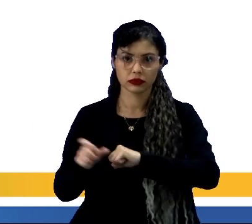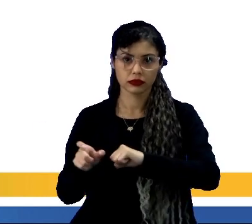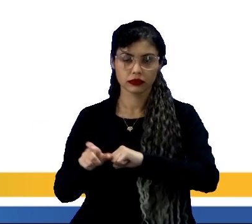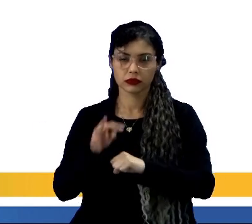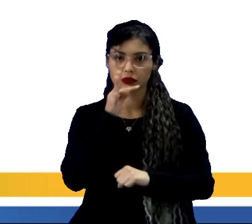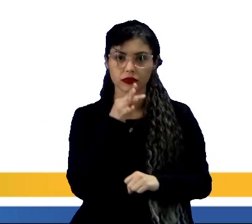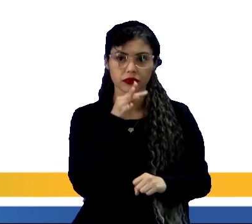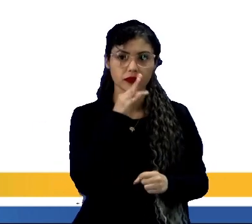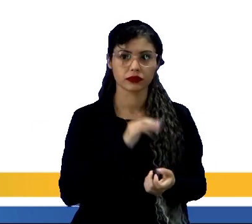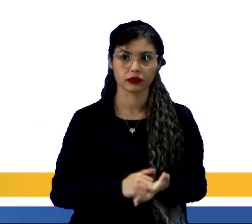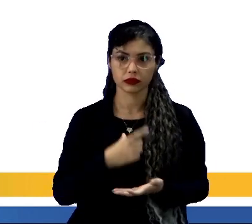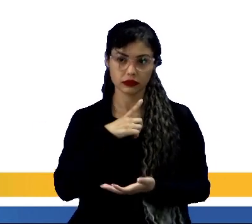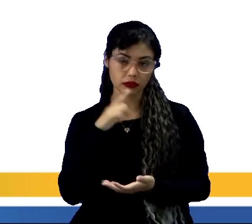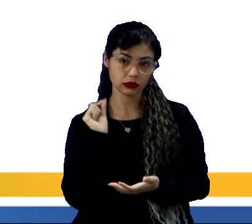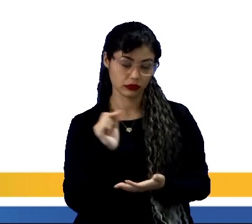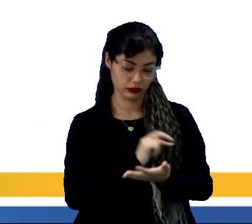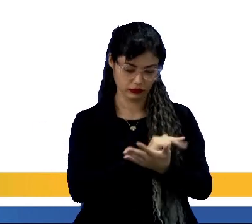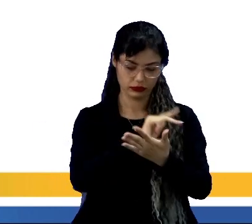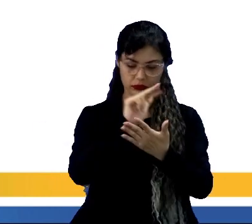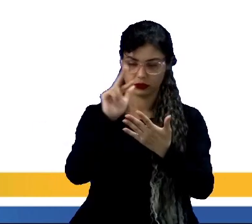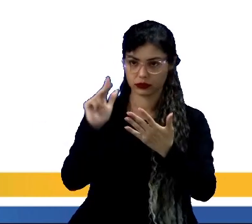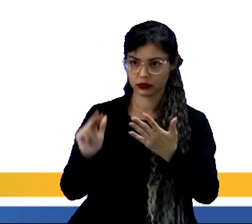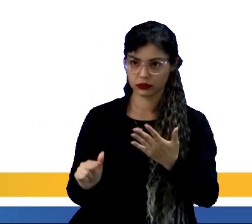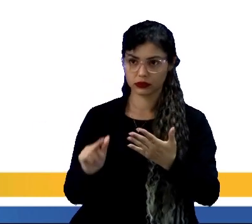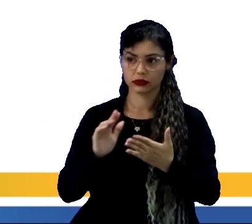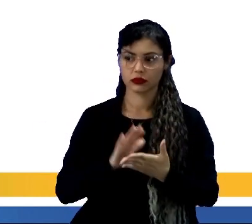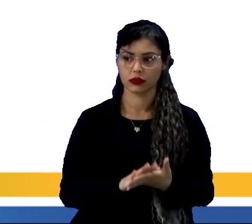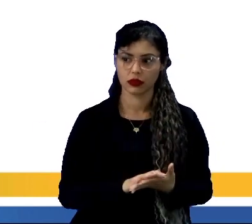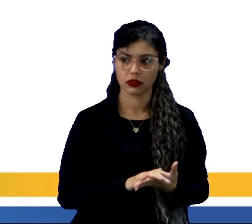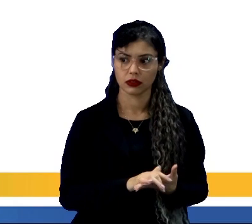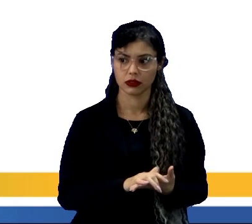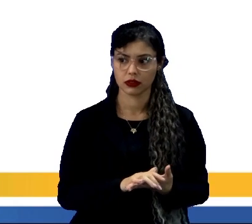Substantivo feminino. Aí nós temos aí vários